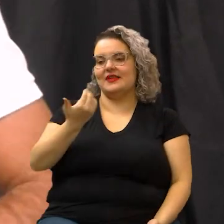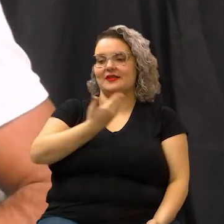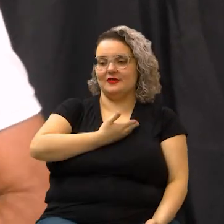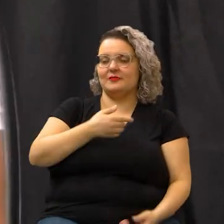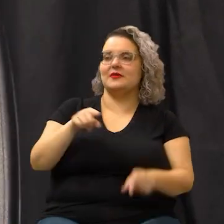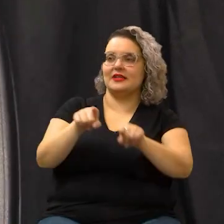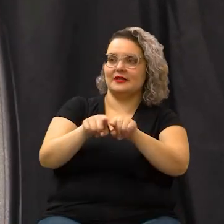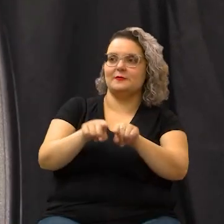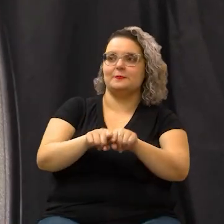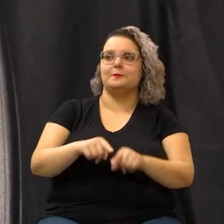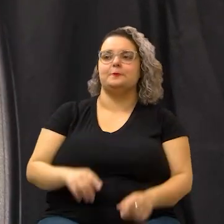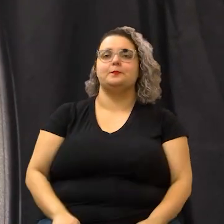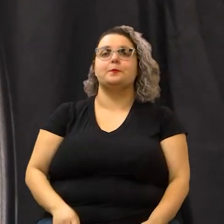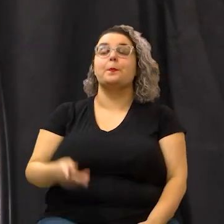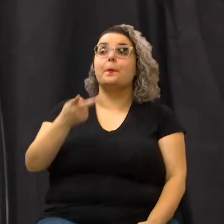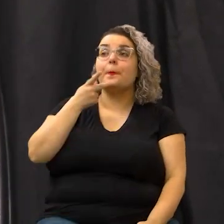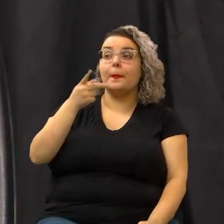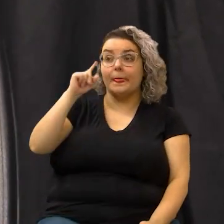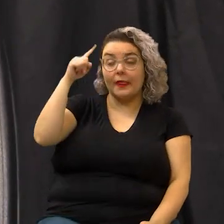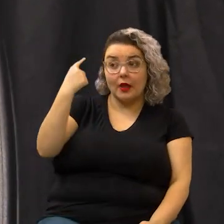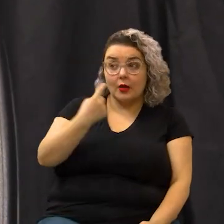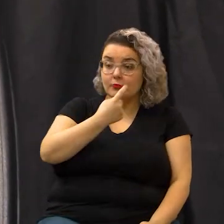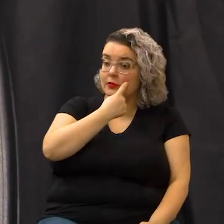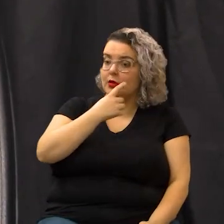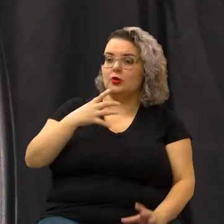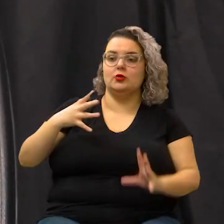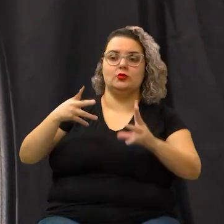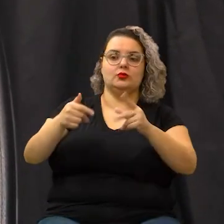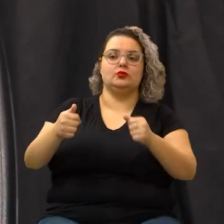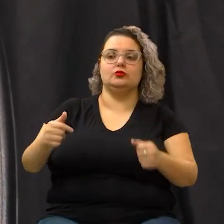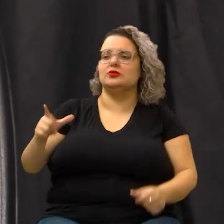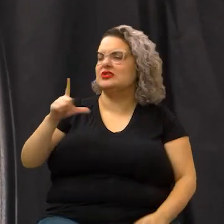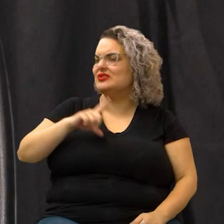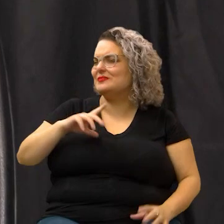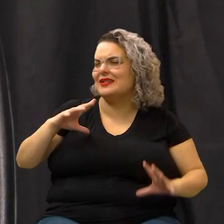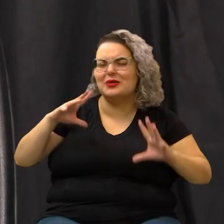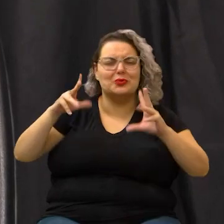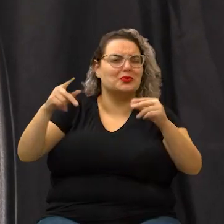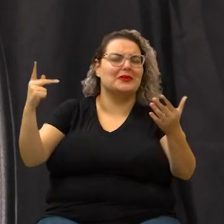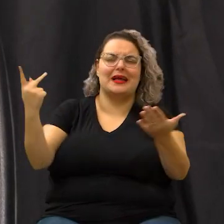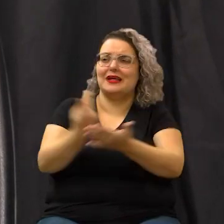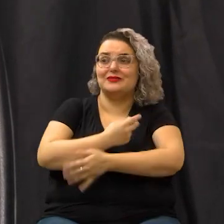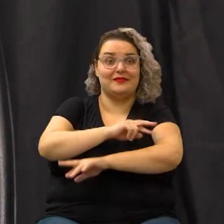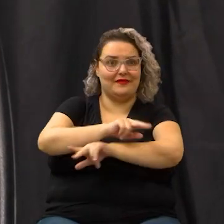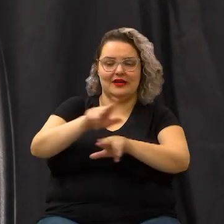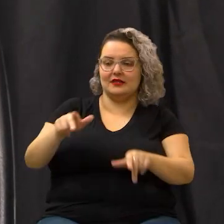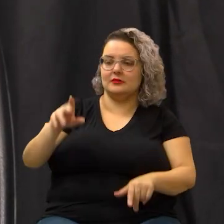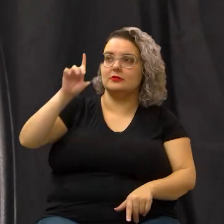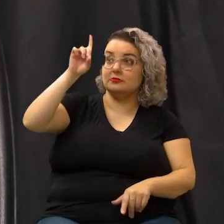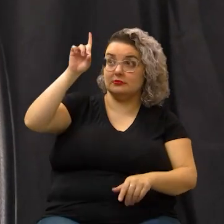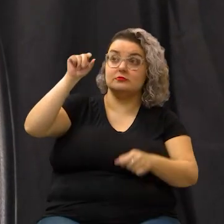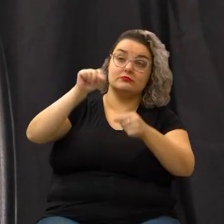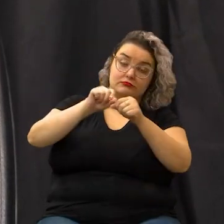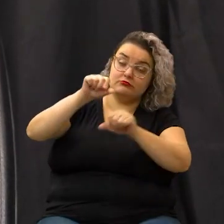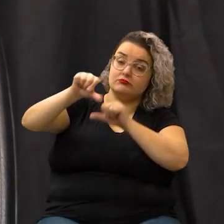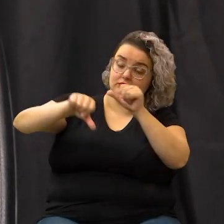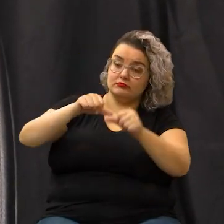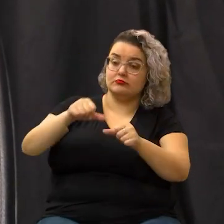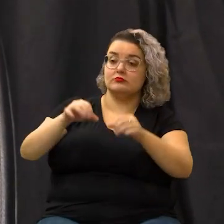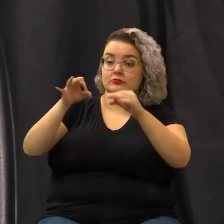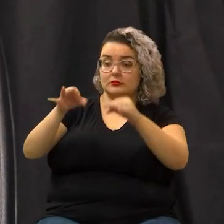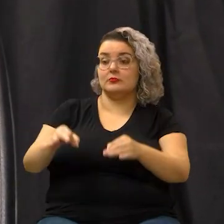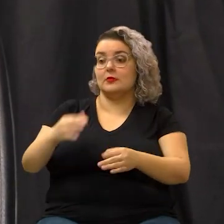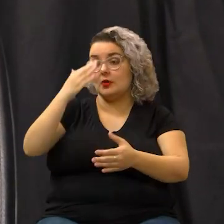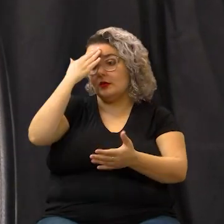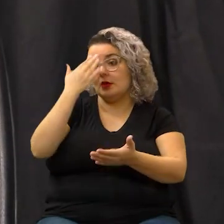melhor amiga, né? A gente... Eu falo assim, Mirna, tudo que tinha para dar errado, e tinha muitas coisas, Deus fez